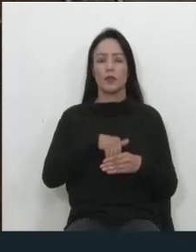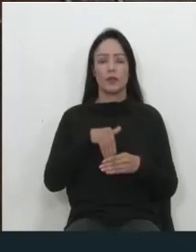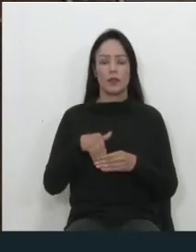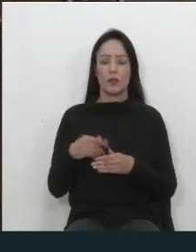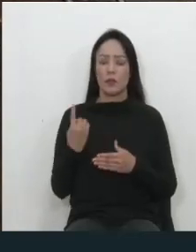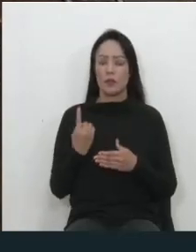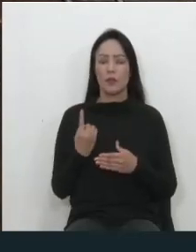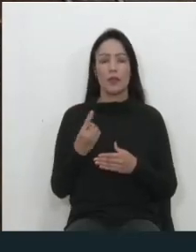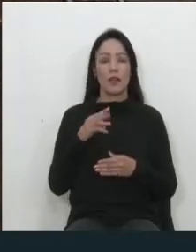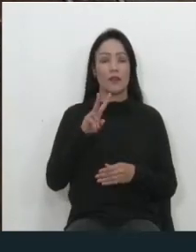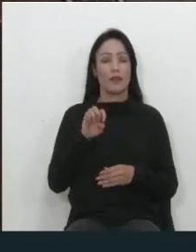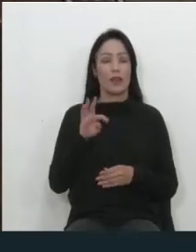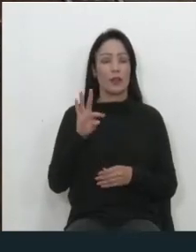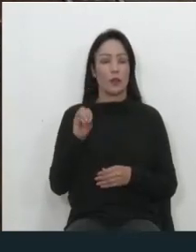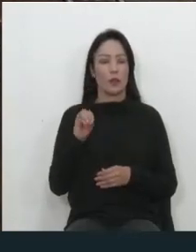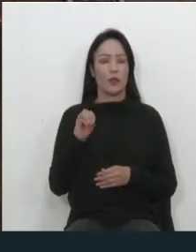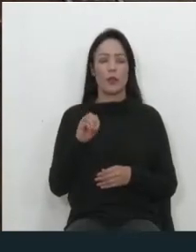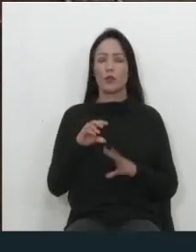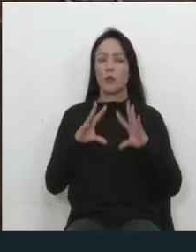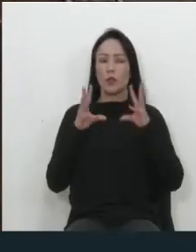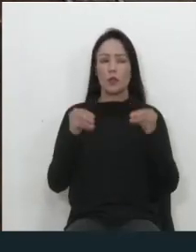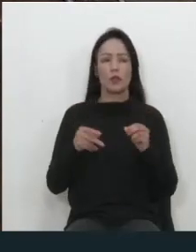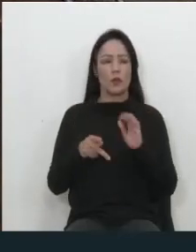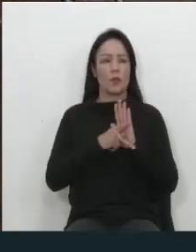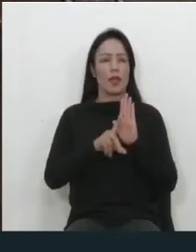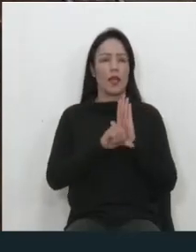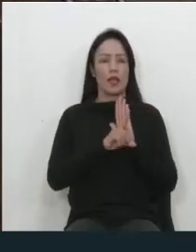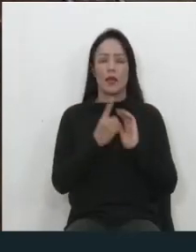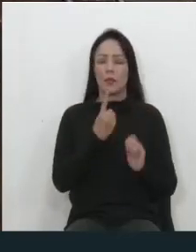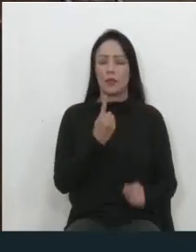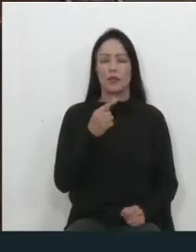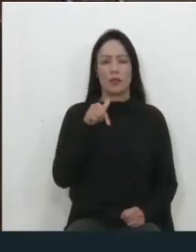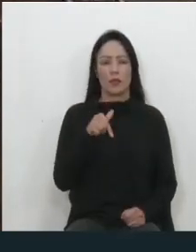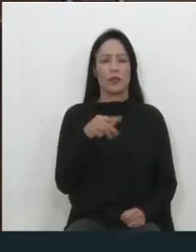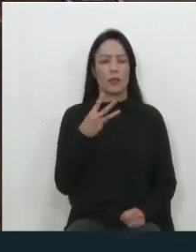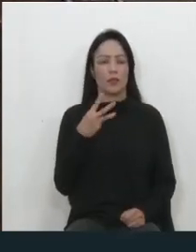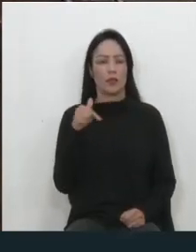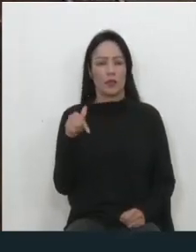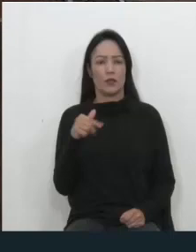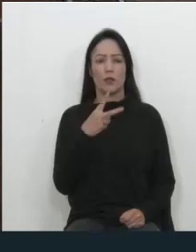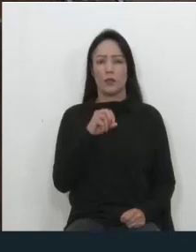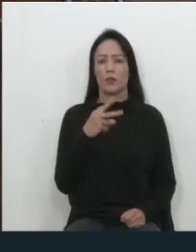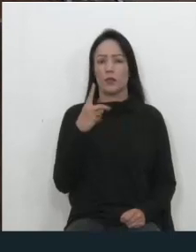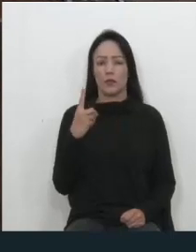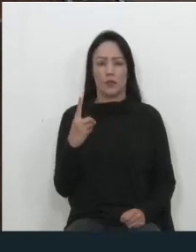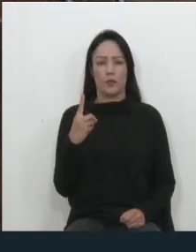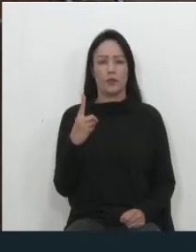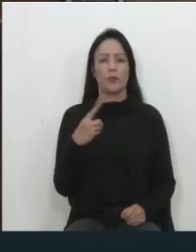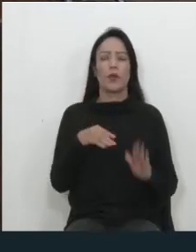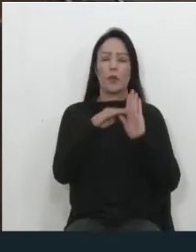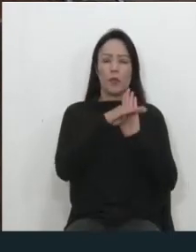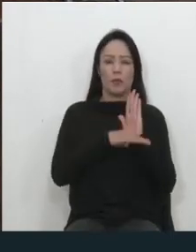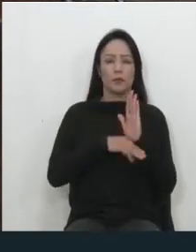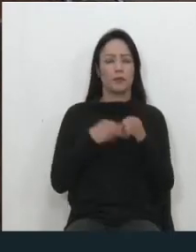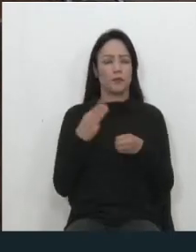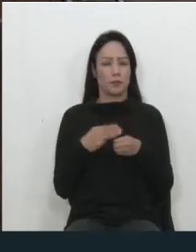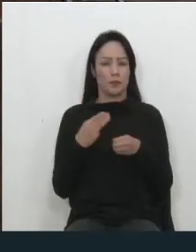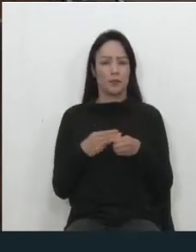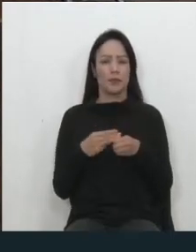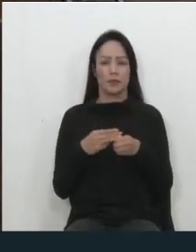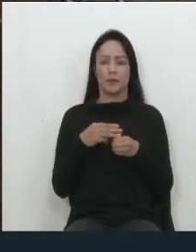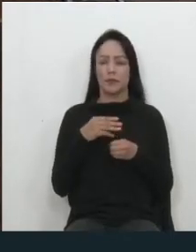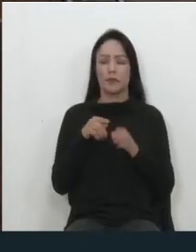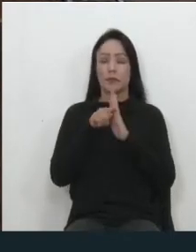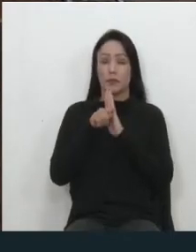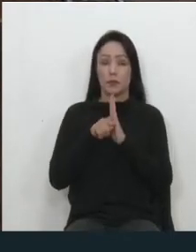única do veto total do projeto de lei 1737 de 2021. institui o programa municipal denominado Censo de